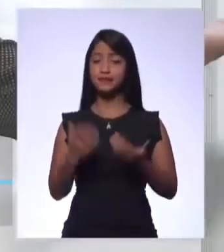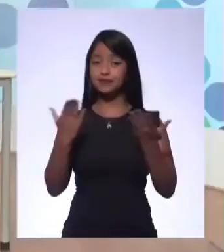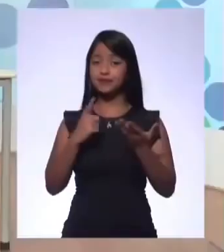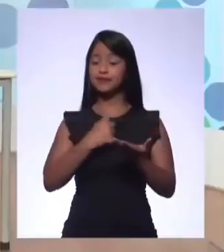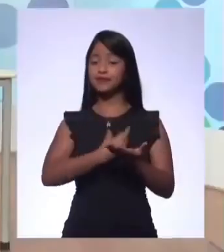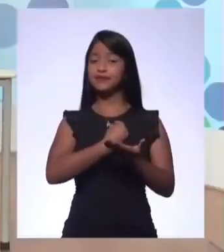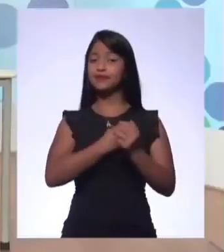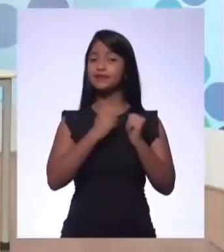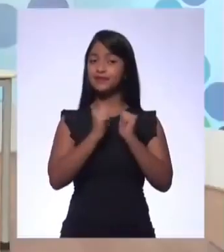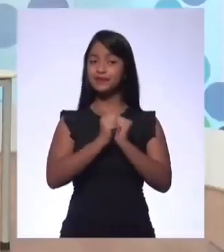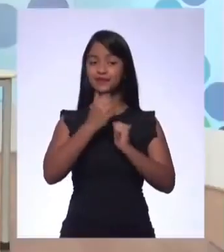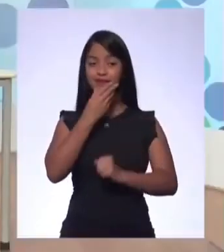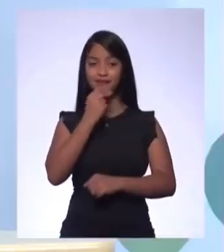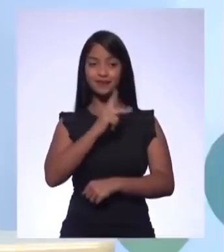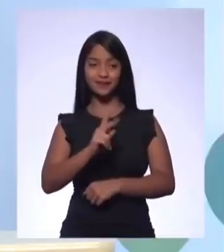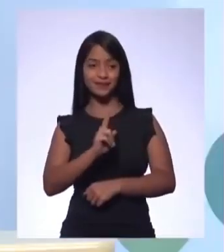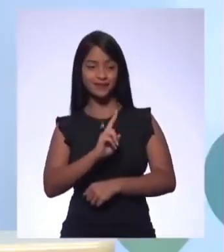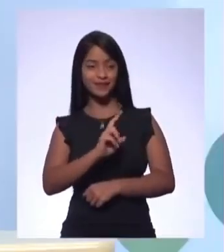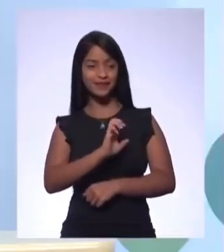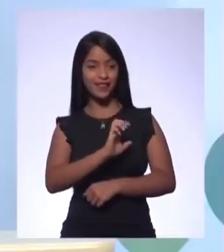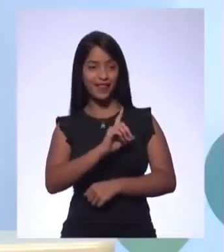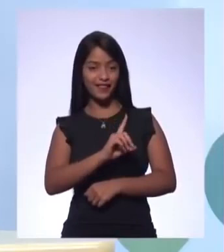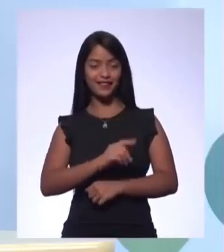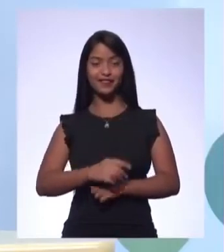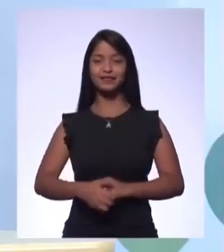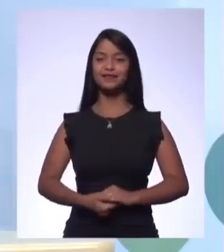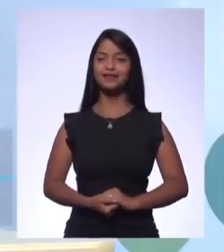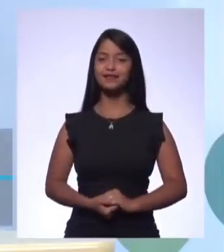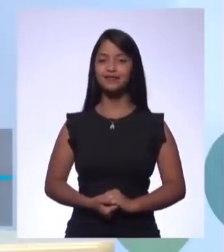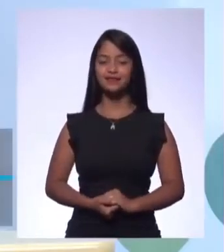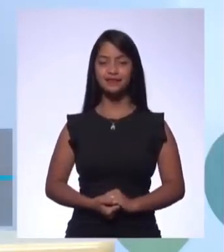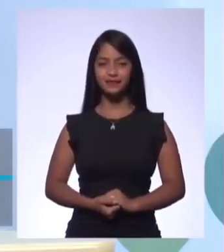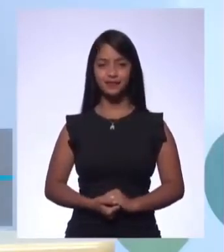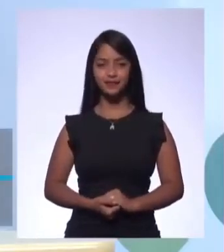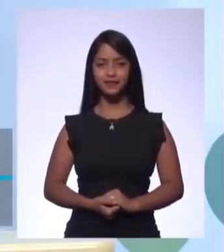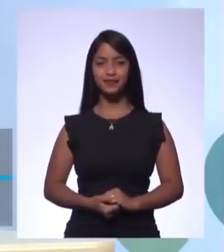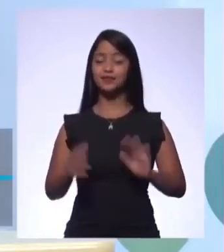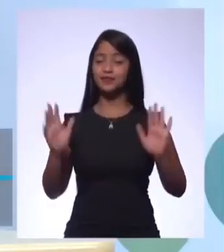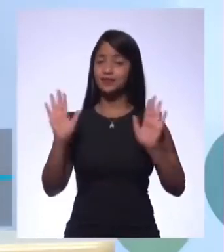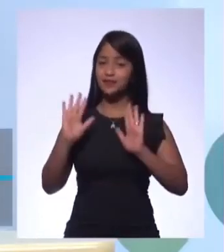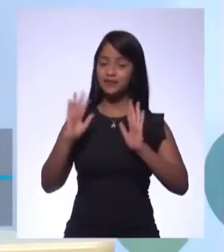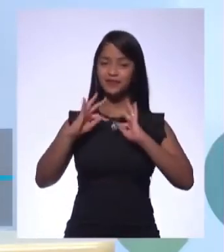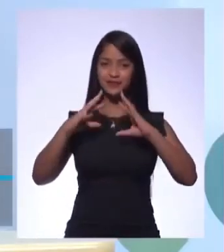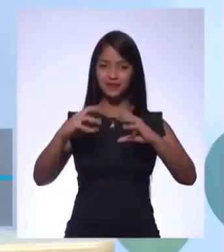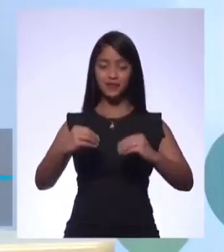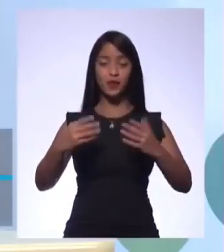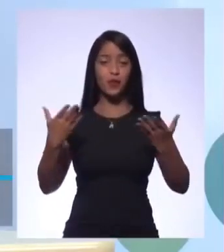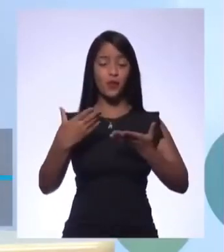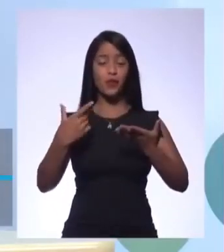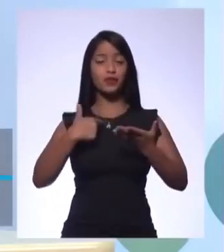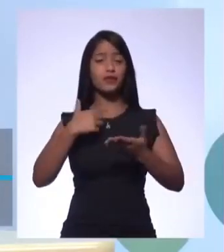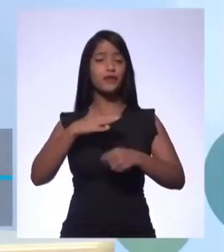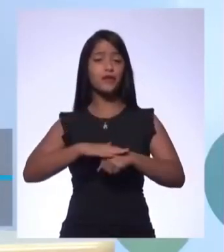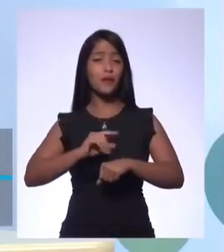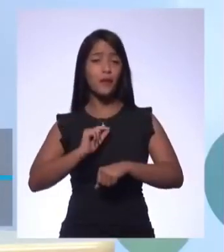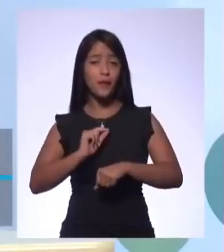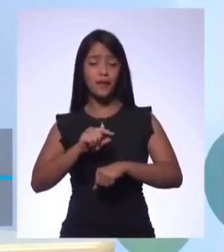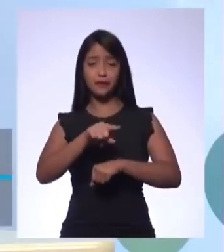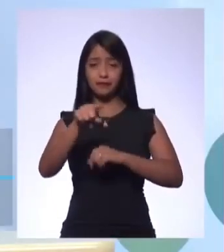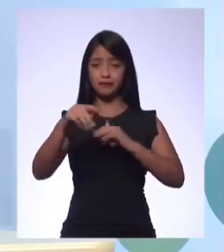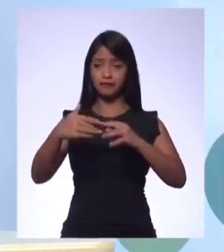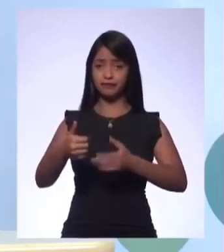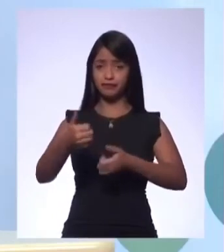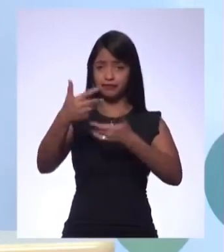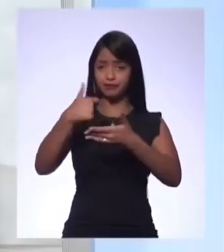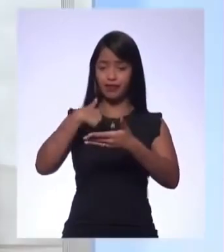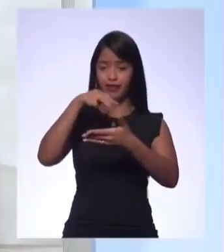Teacher Ed. Hello, Antônia. Hello, everybody. I'll be the moderator today. Serei o moderador hoje, então o que vocês falarem seria o porta-voz de vocês para a Antônia.